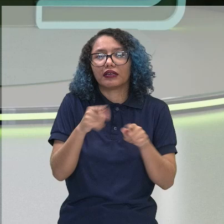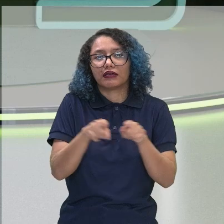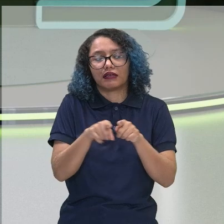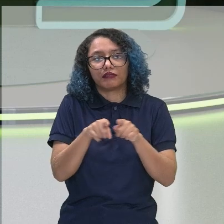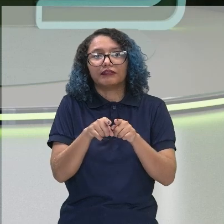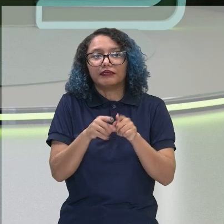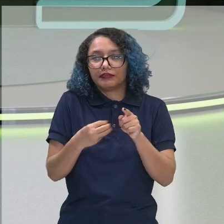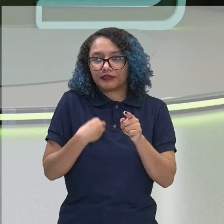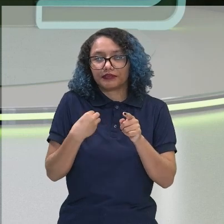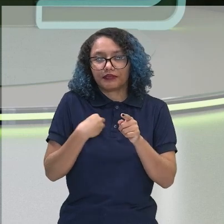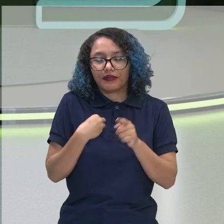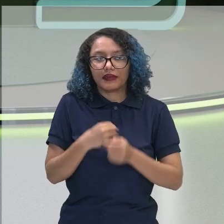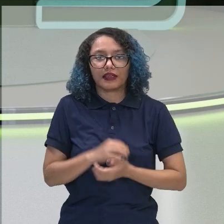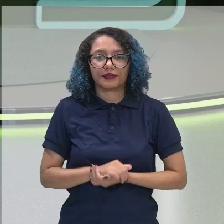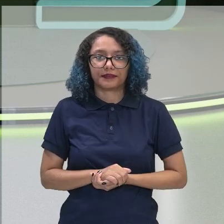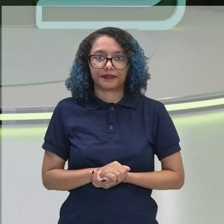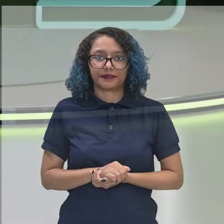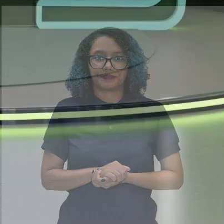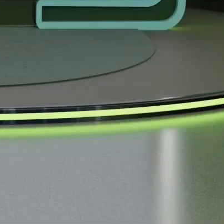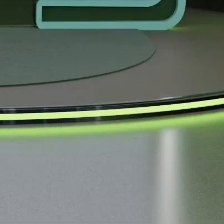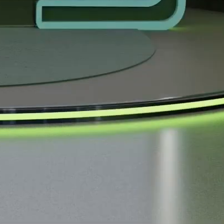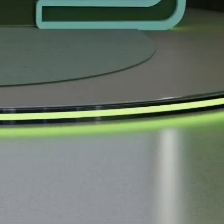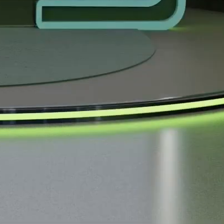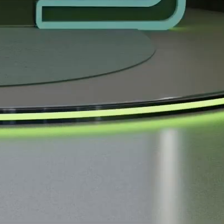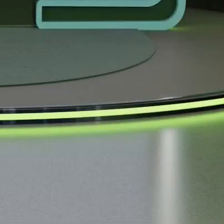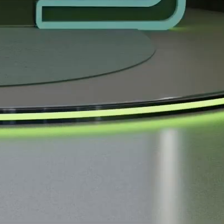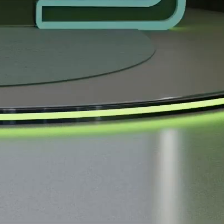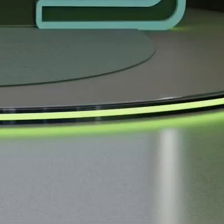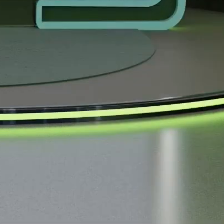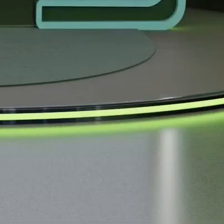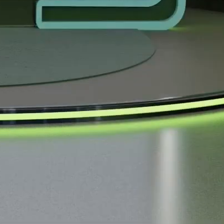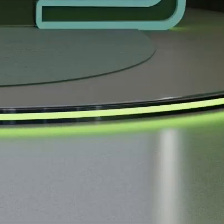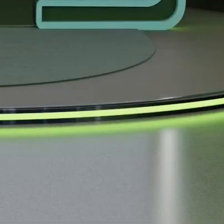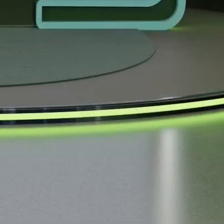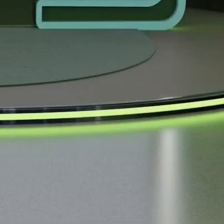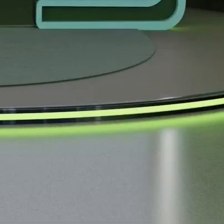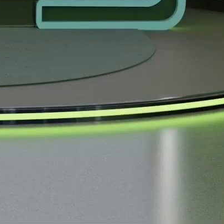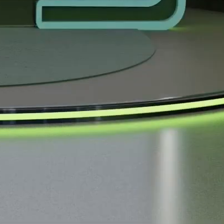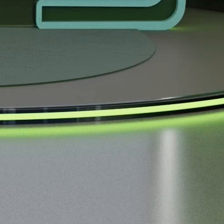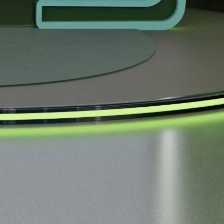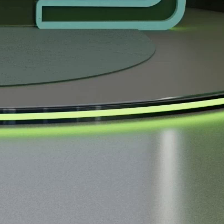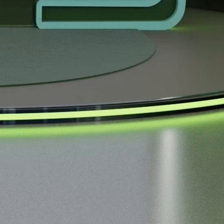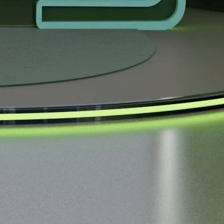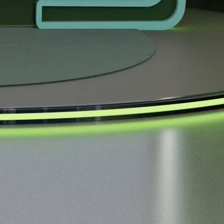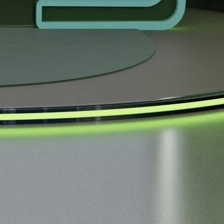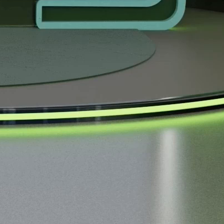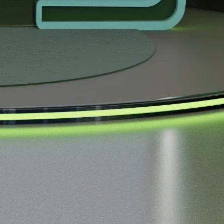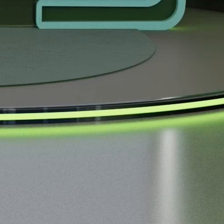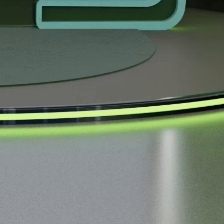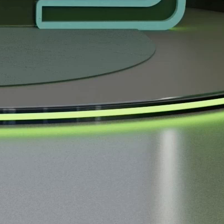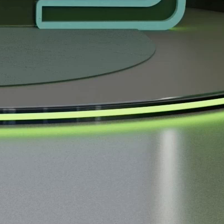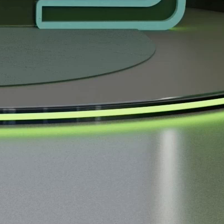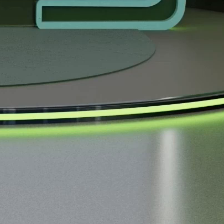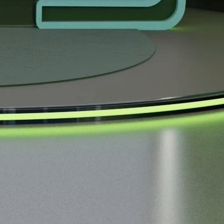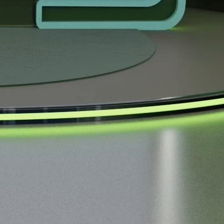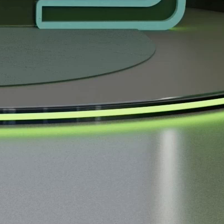sustento. Se a gente tem uma barragem como essa, né, o que acaba acontecendo? Aqueles peixes, né, muitos deles morrem pela questão da